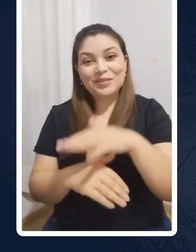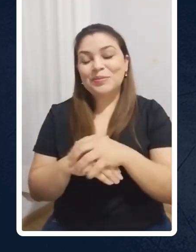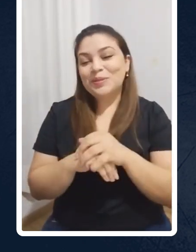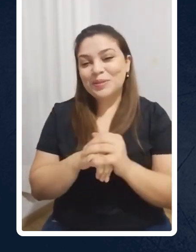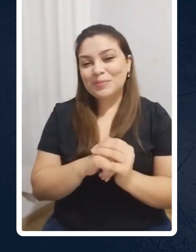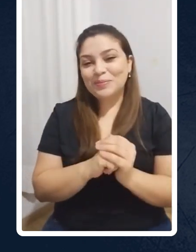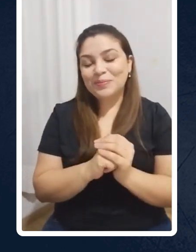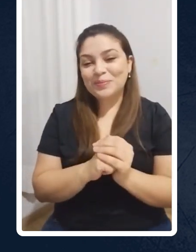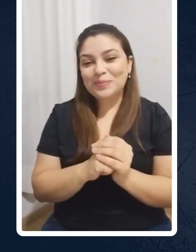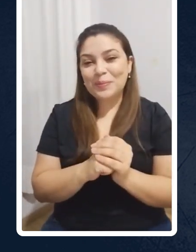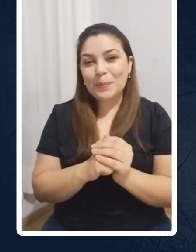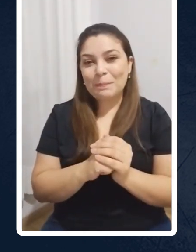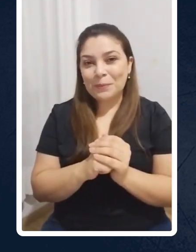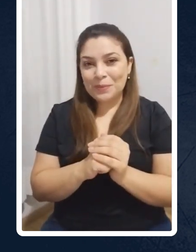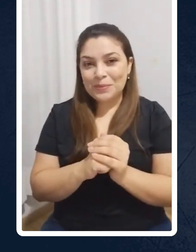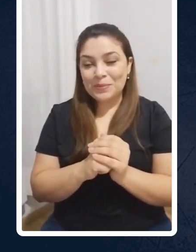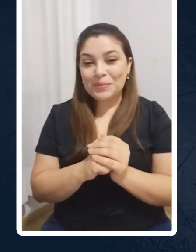O meu sinal